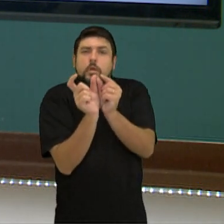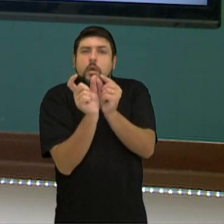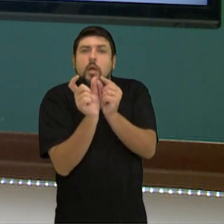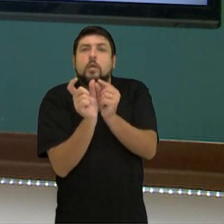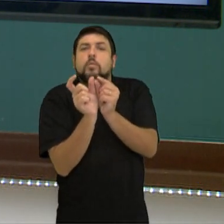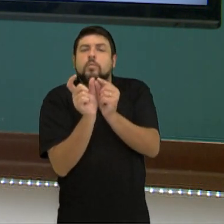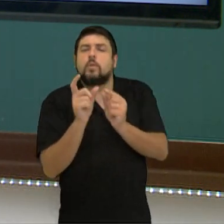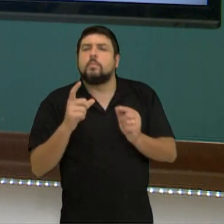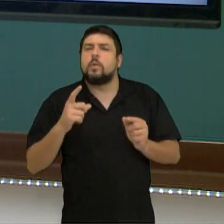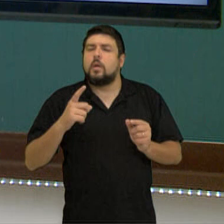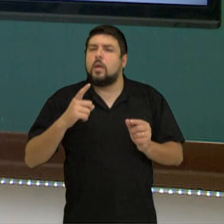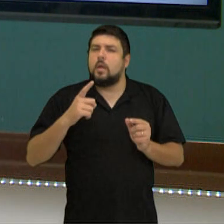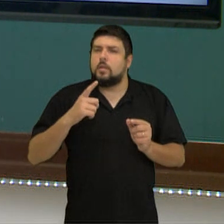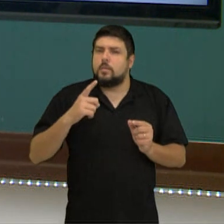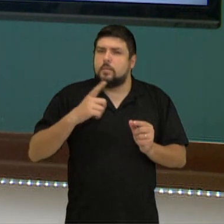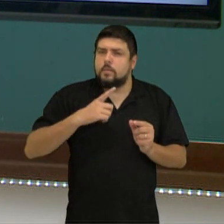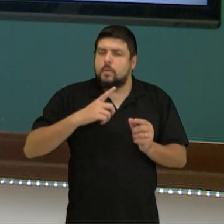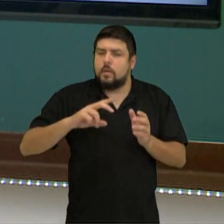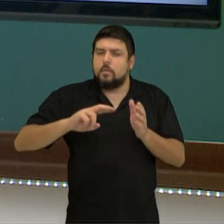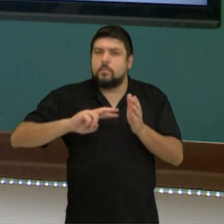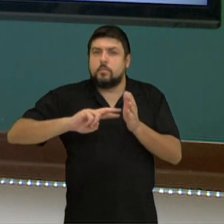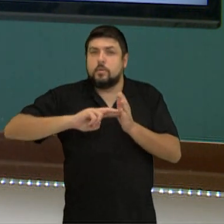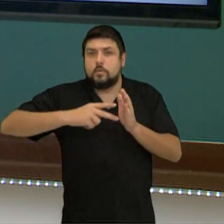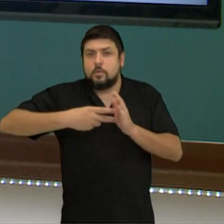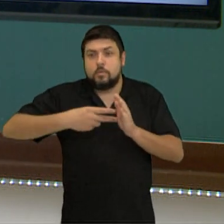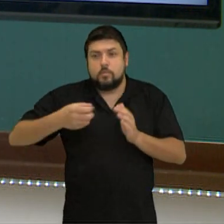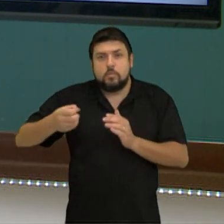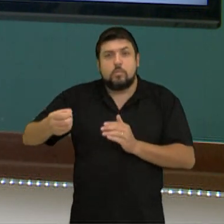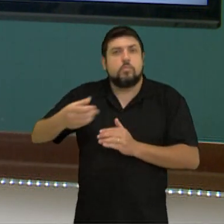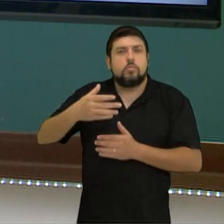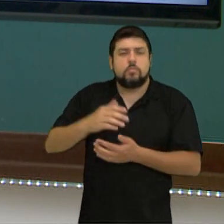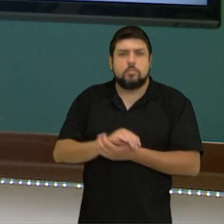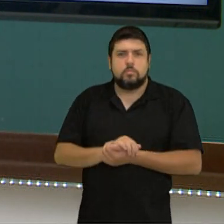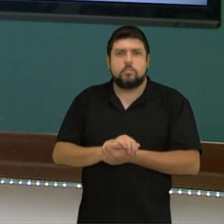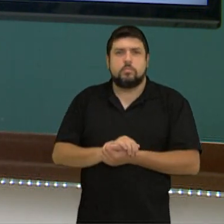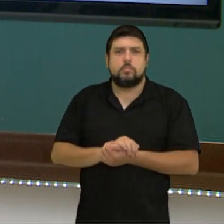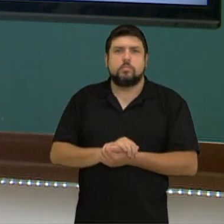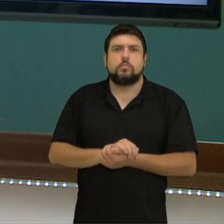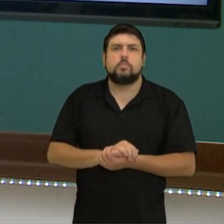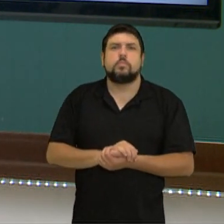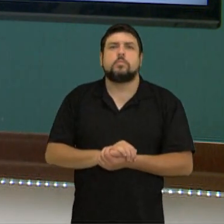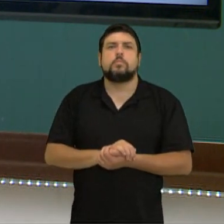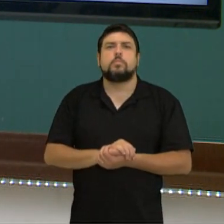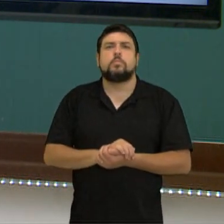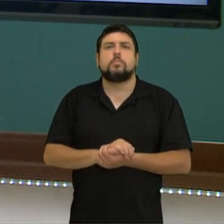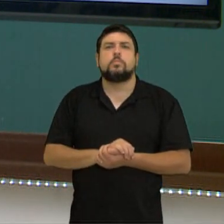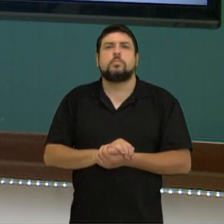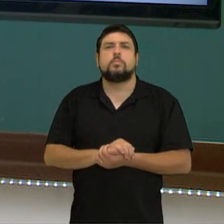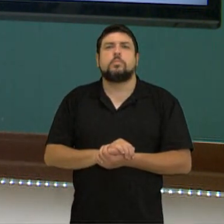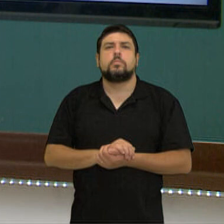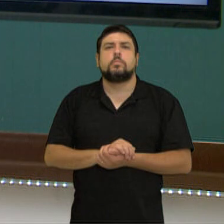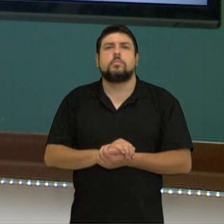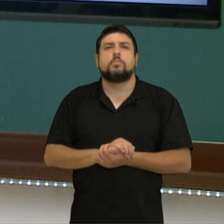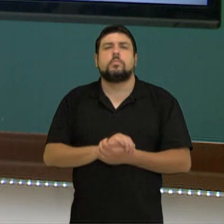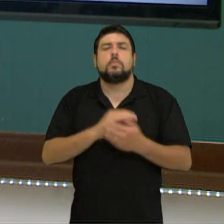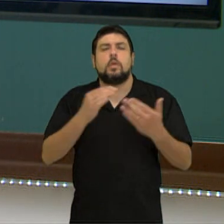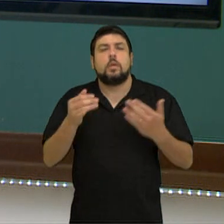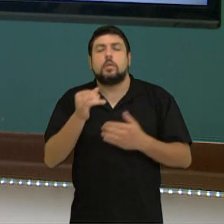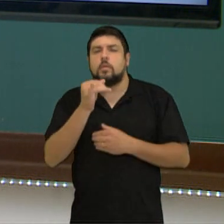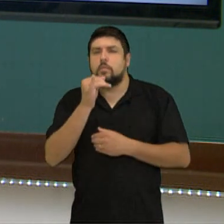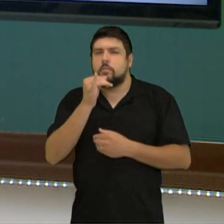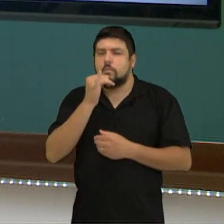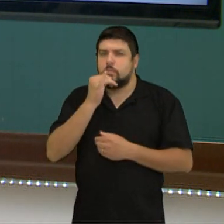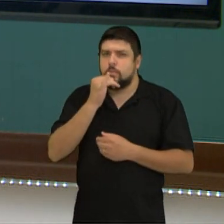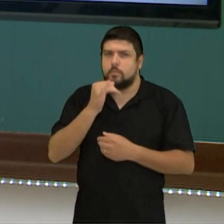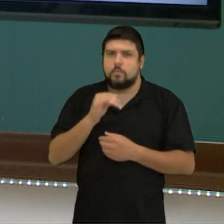carga semântica. A gente dá àquela palavra um determinado significado, tá bom? Então, por exemplo, se